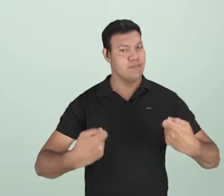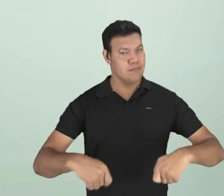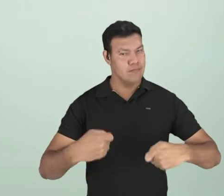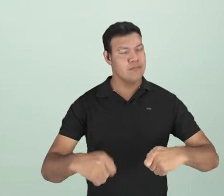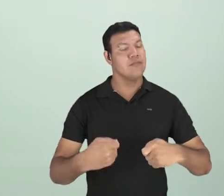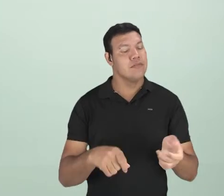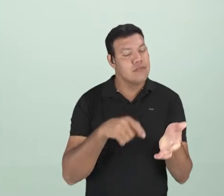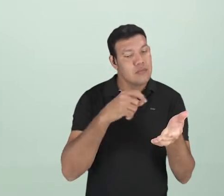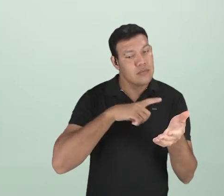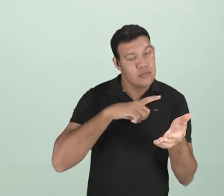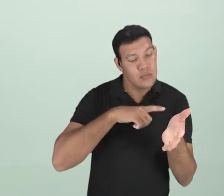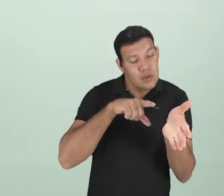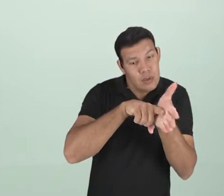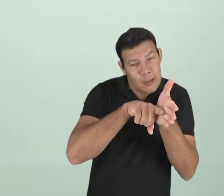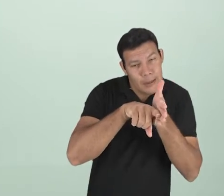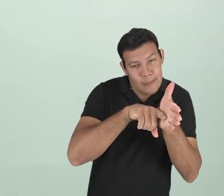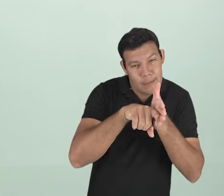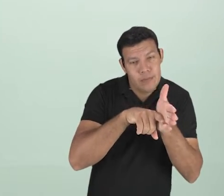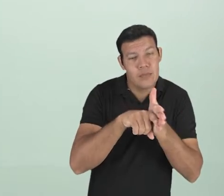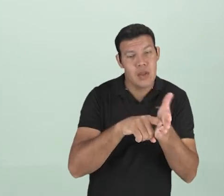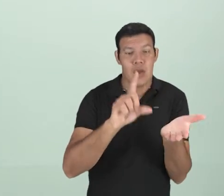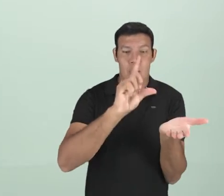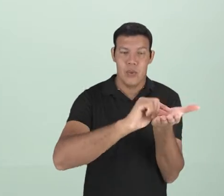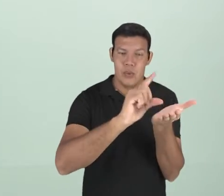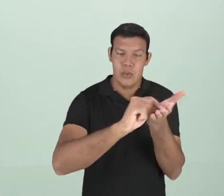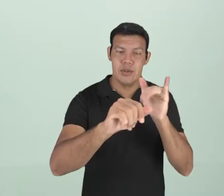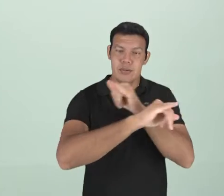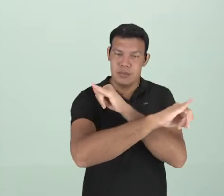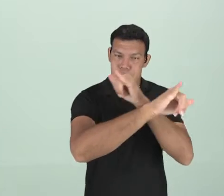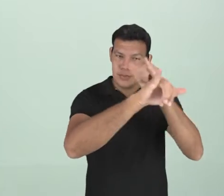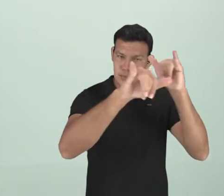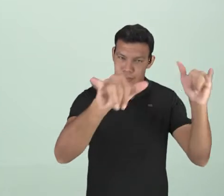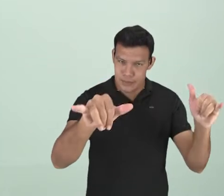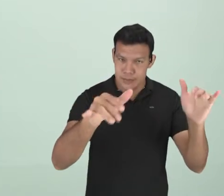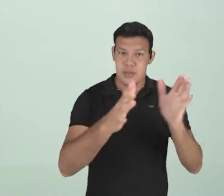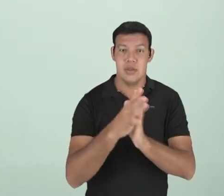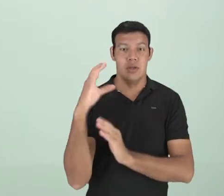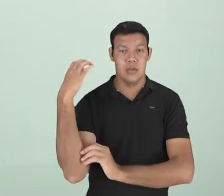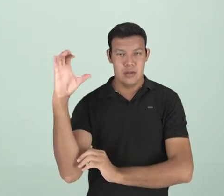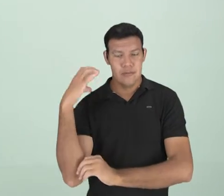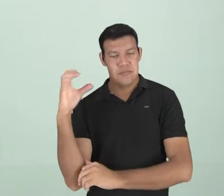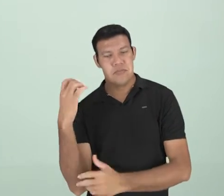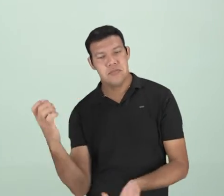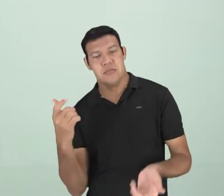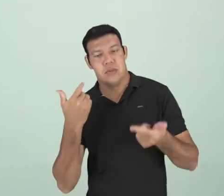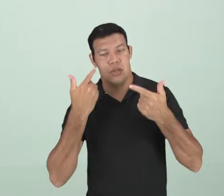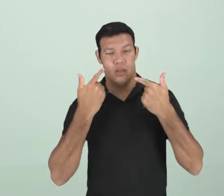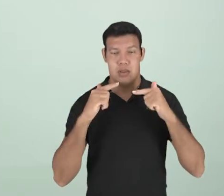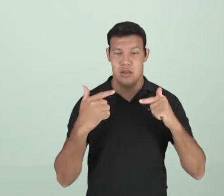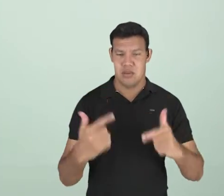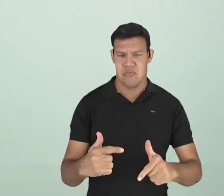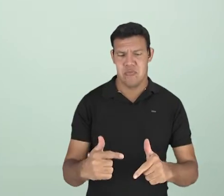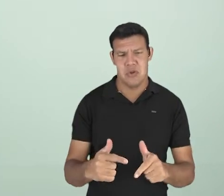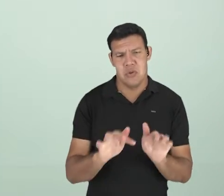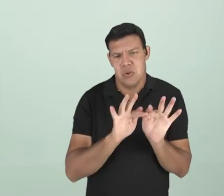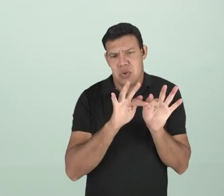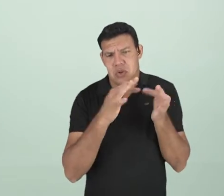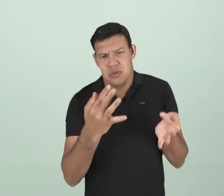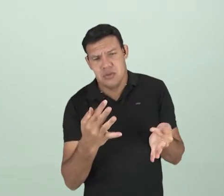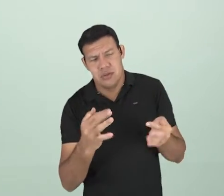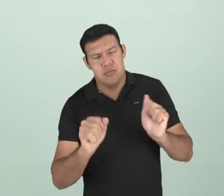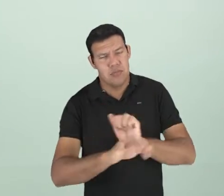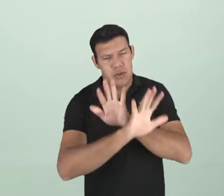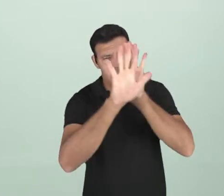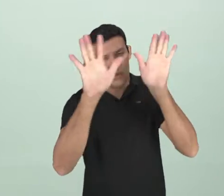ter a pesquisa. E o artigo de divulgação científica vai trazer isso. Uma linguagem mais simples, mais clara, falando sobre uma